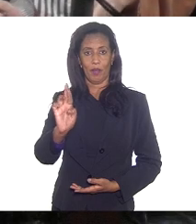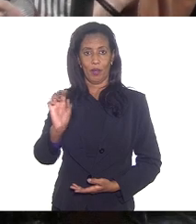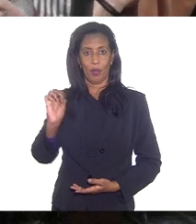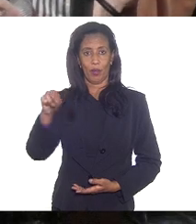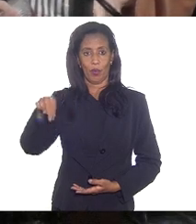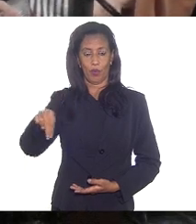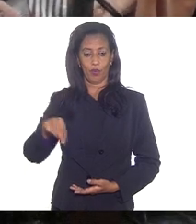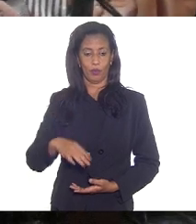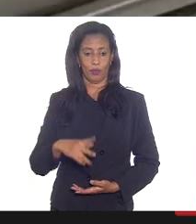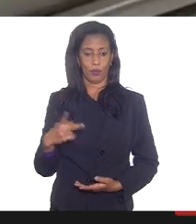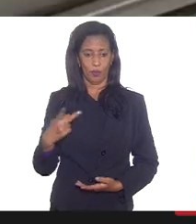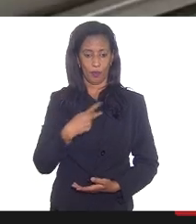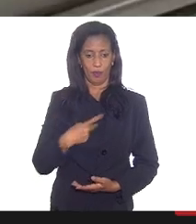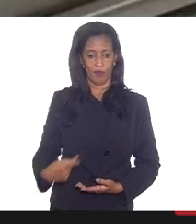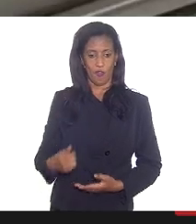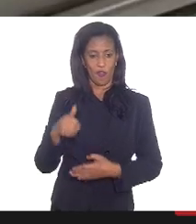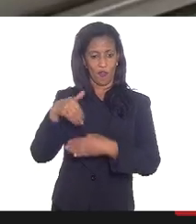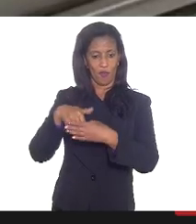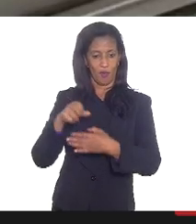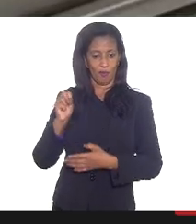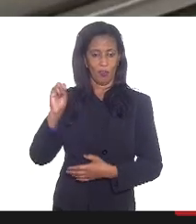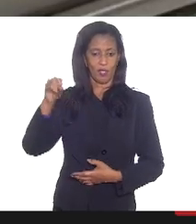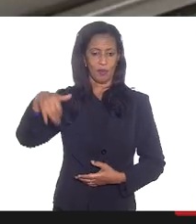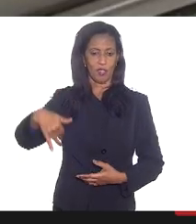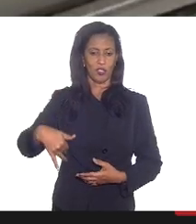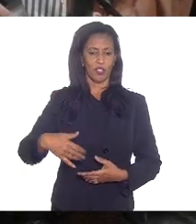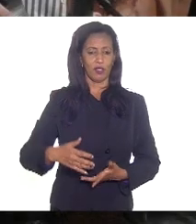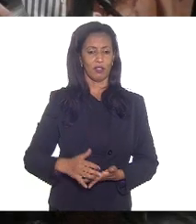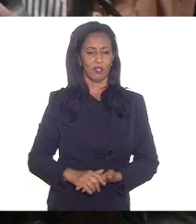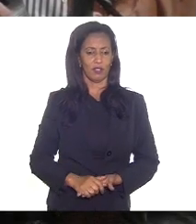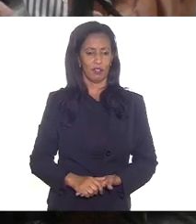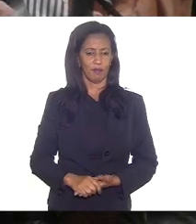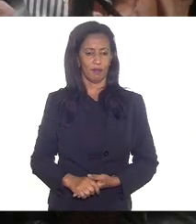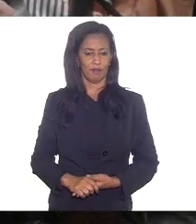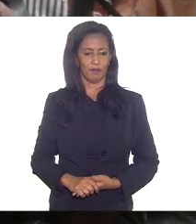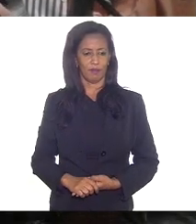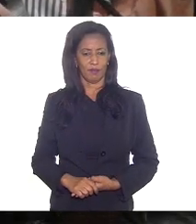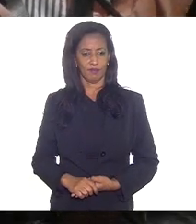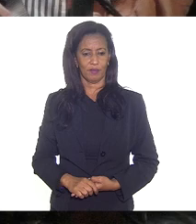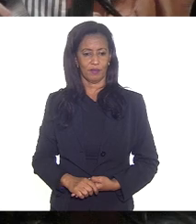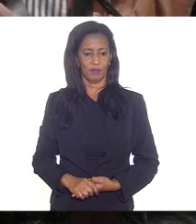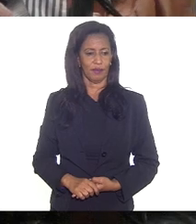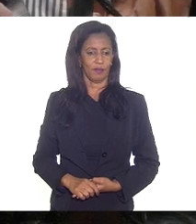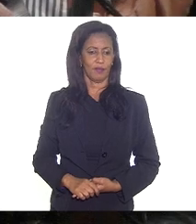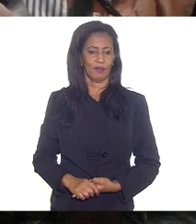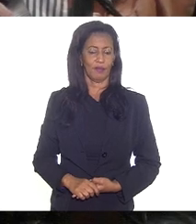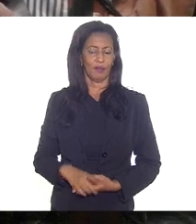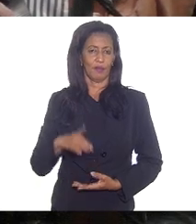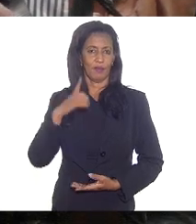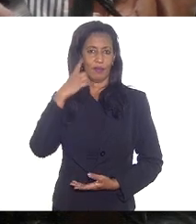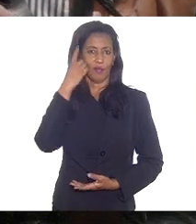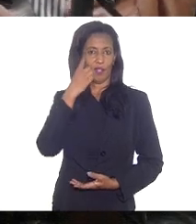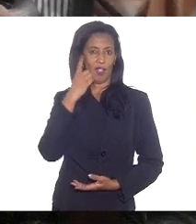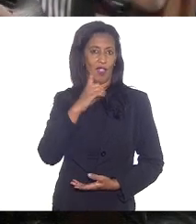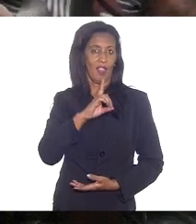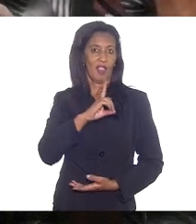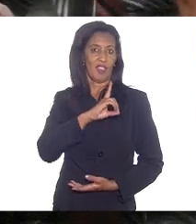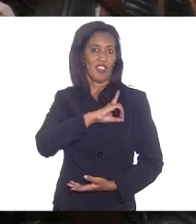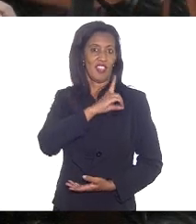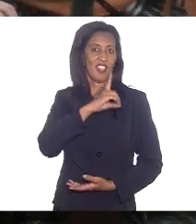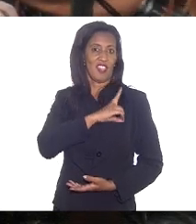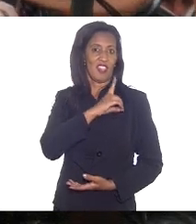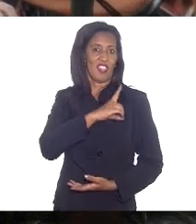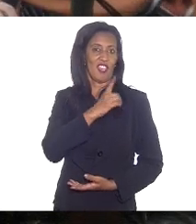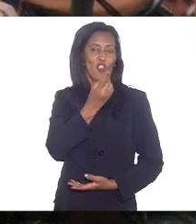Senhor presidente, eu voto sim, presidente. Sim, deputado Daniel. Deputado, delegado,